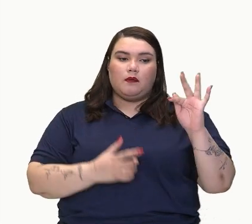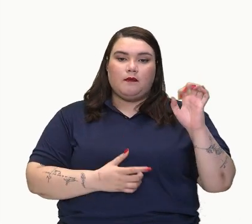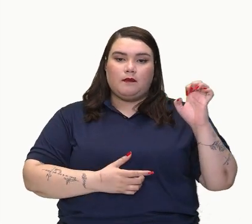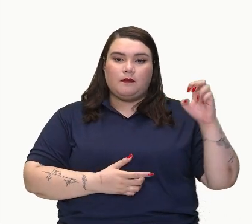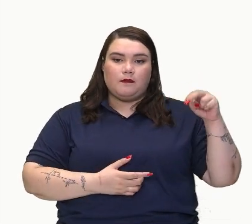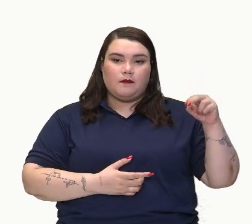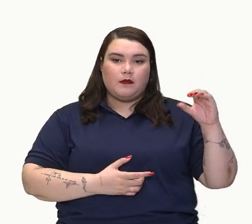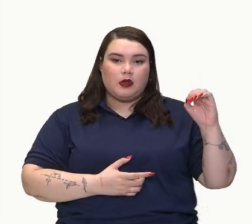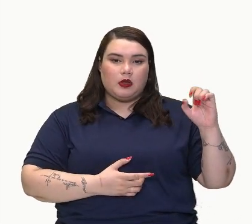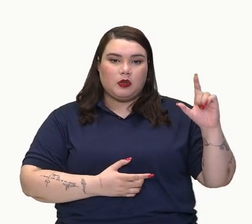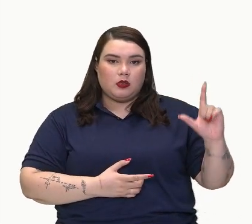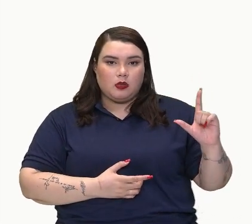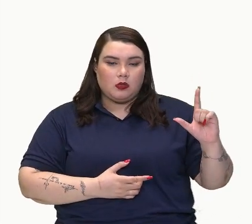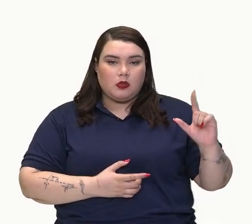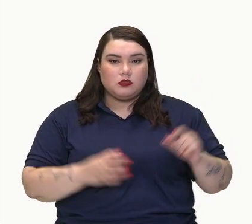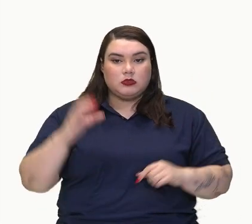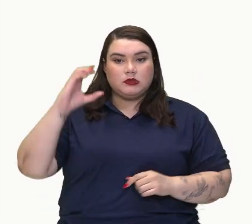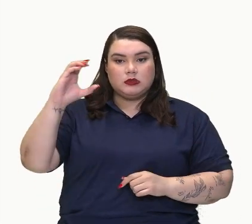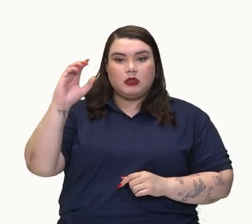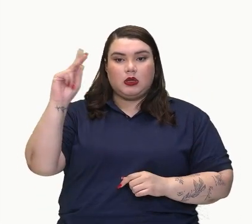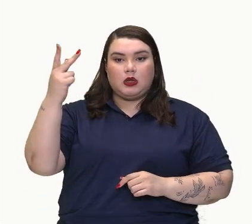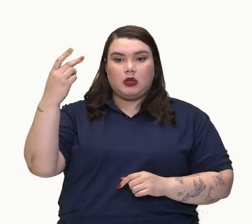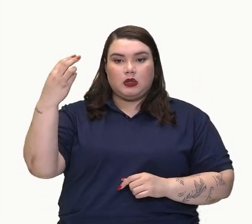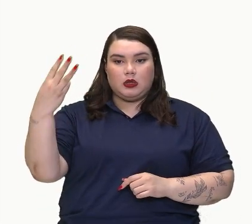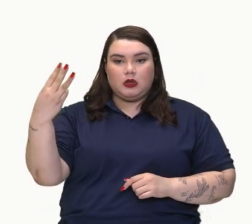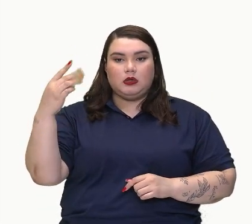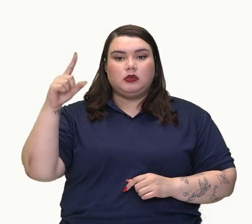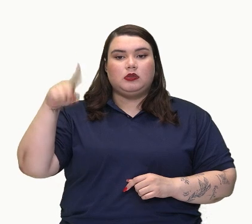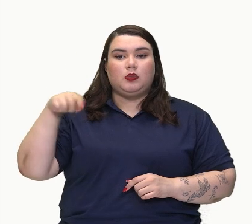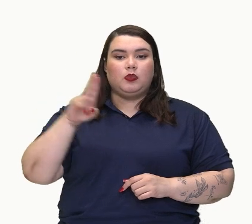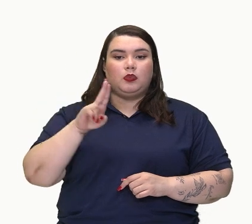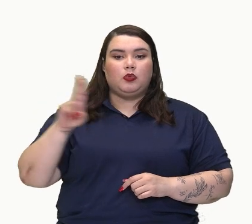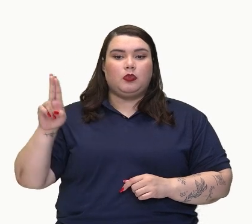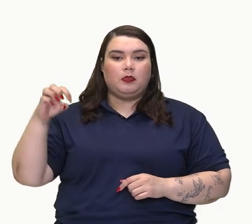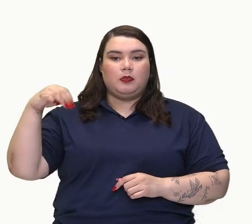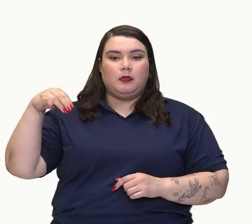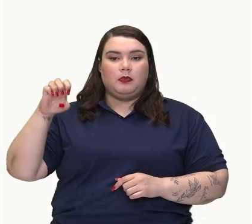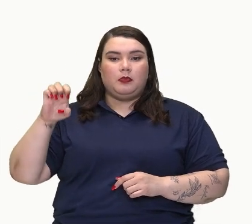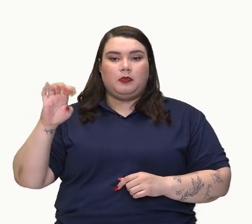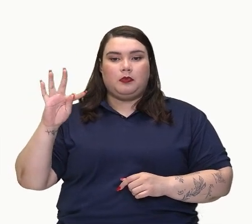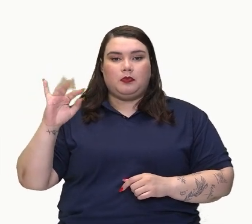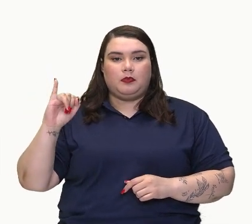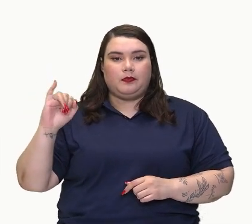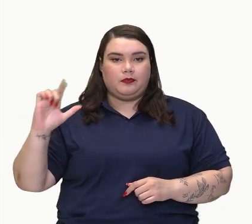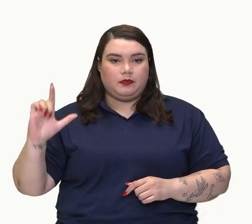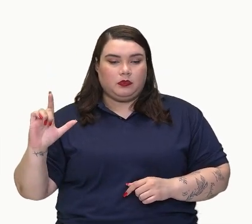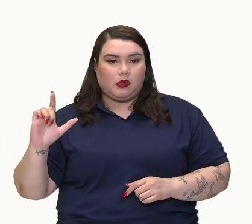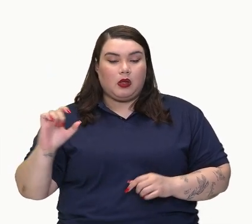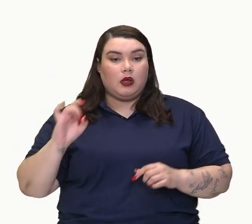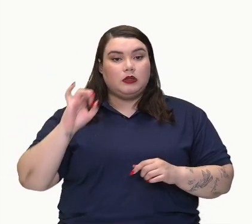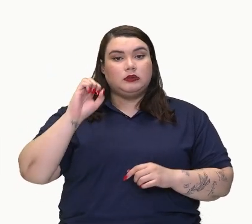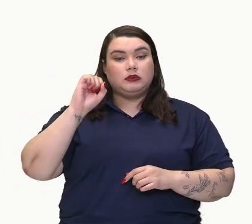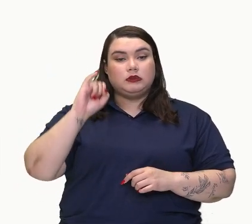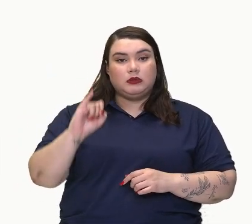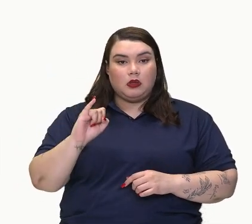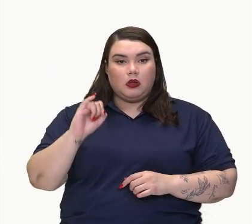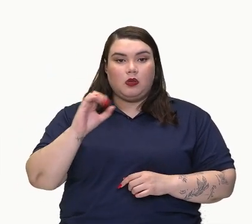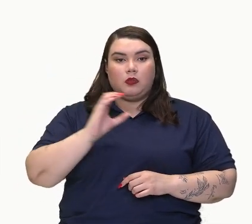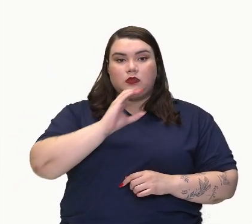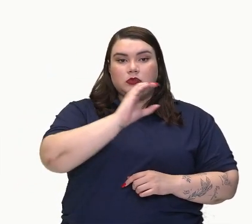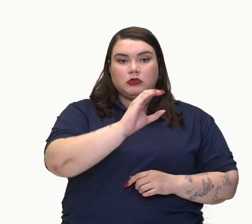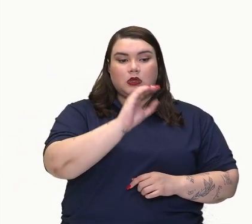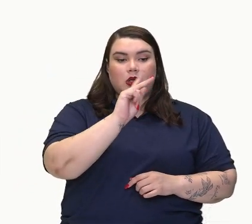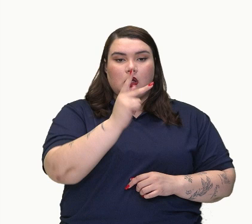aí essa cadeia aqui vai sair como metil. Já se o CH2 estiver ligado diretamente à cadeia